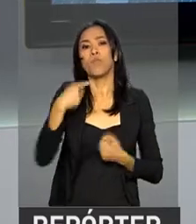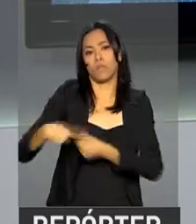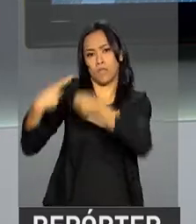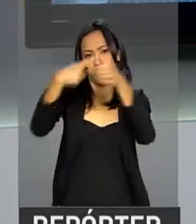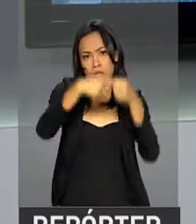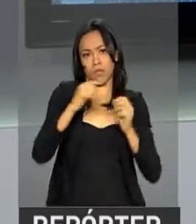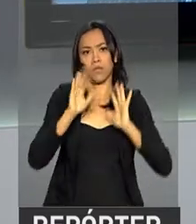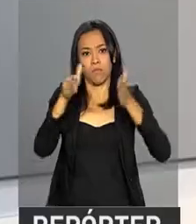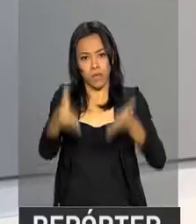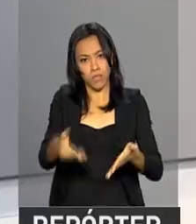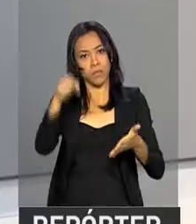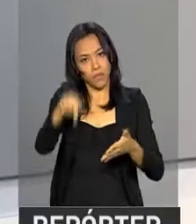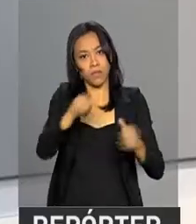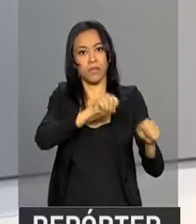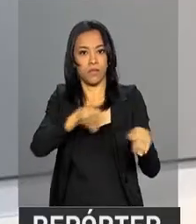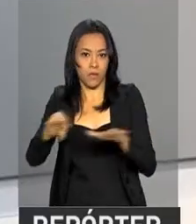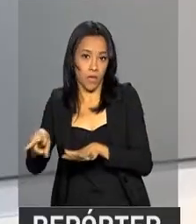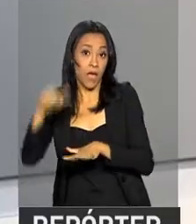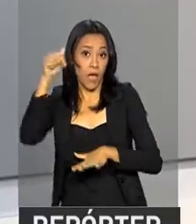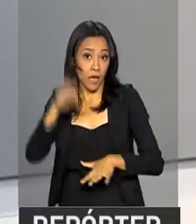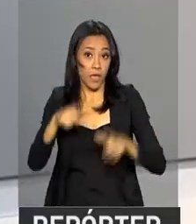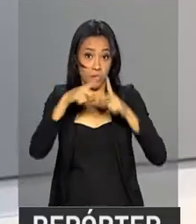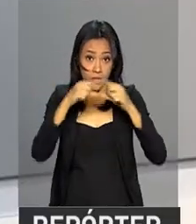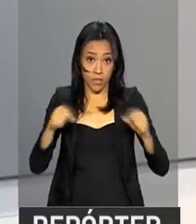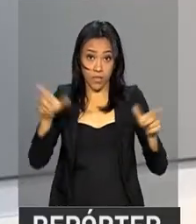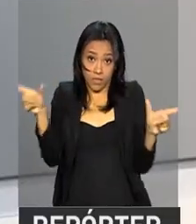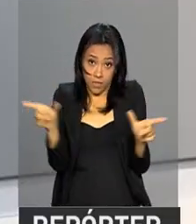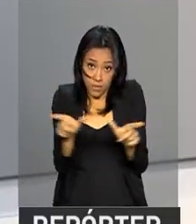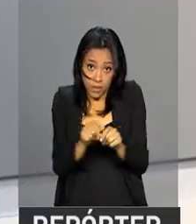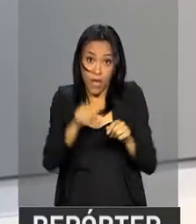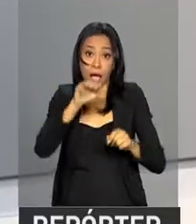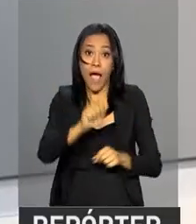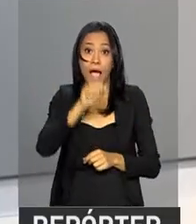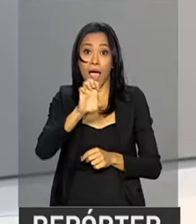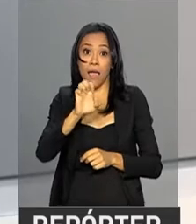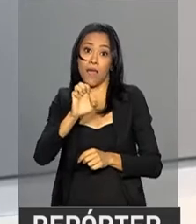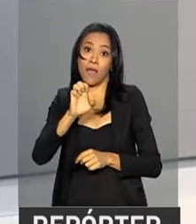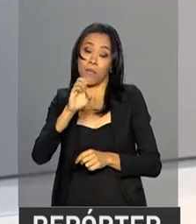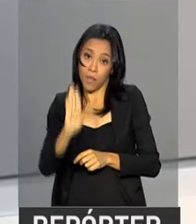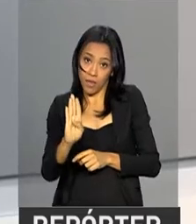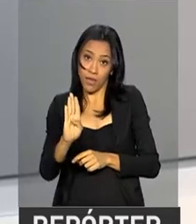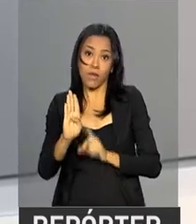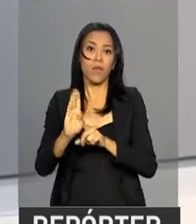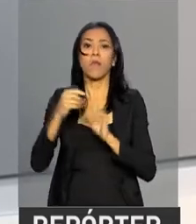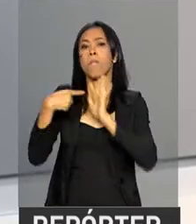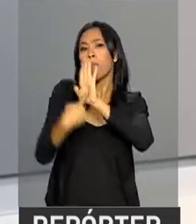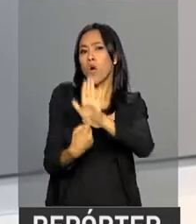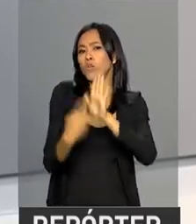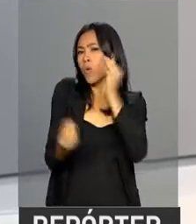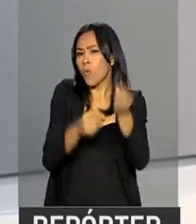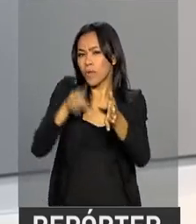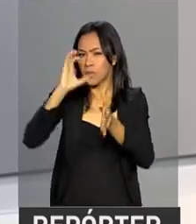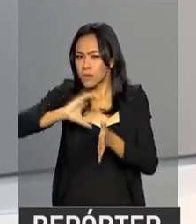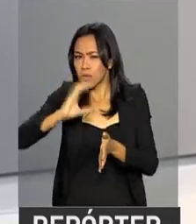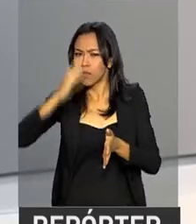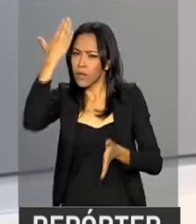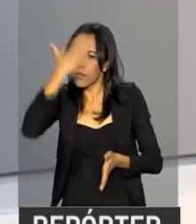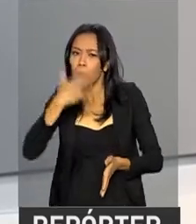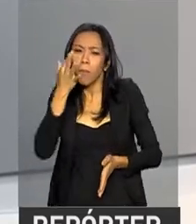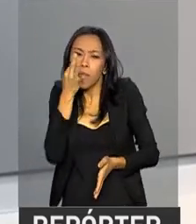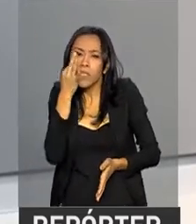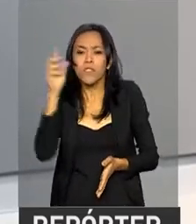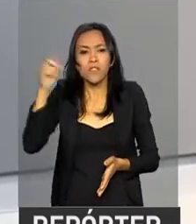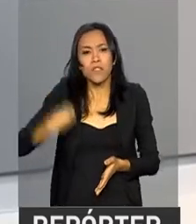da semana. Em Brasília, a Agência Espacial Brasileira, a AEB, mostra como a ciência está presente no cotidiano